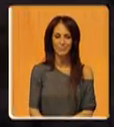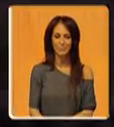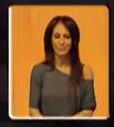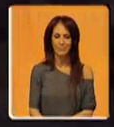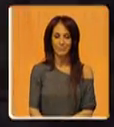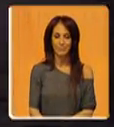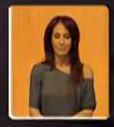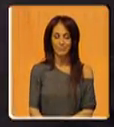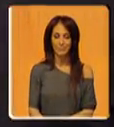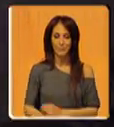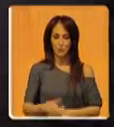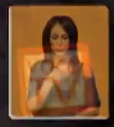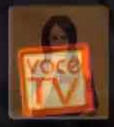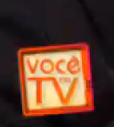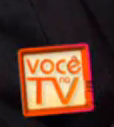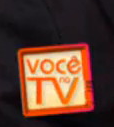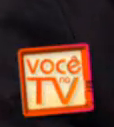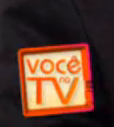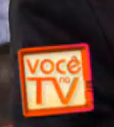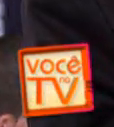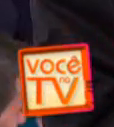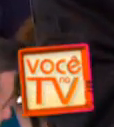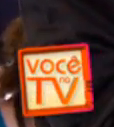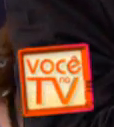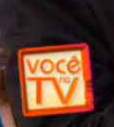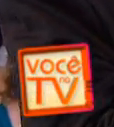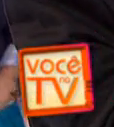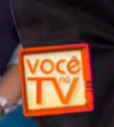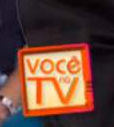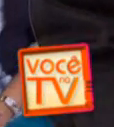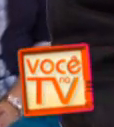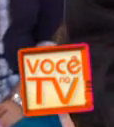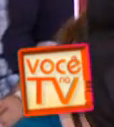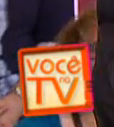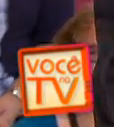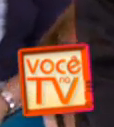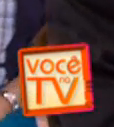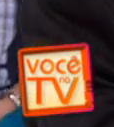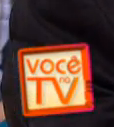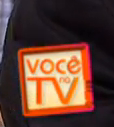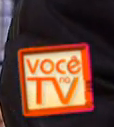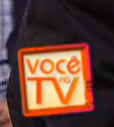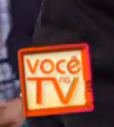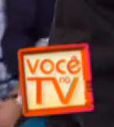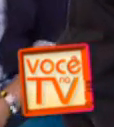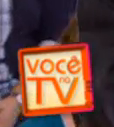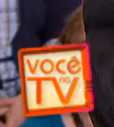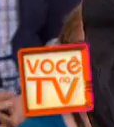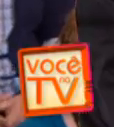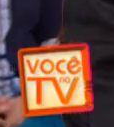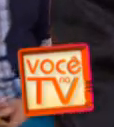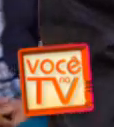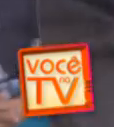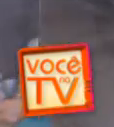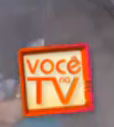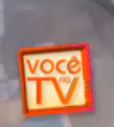não é? Eu depois calmo para ouvir. Temos que cantar com ele. Quero ver se a lição está bem sabida. Mocidade, música!